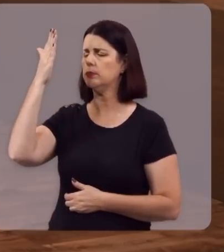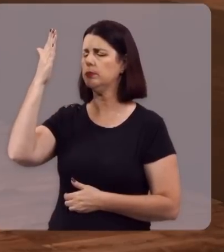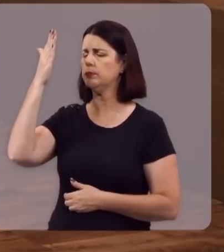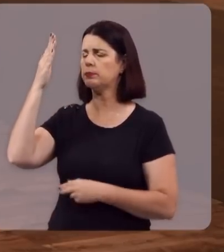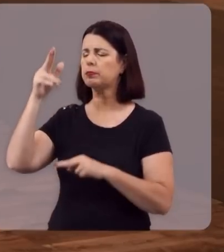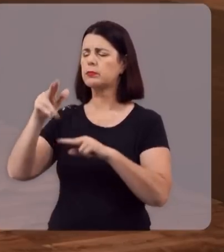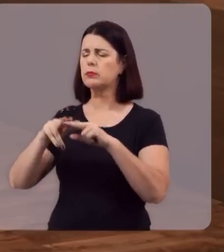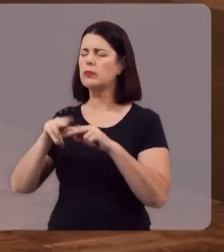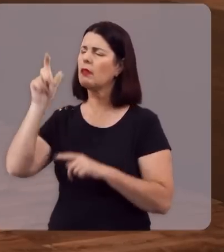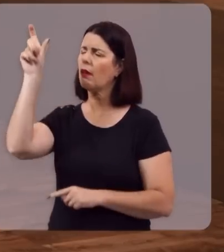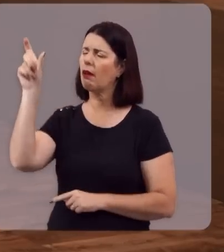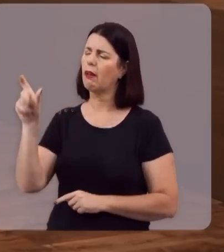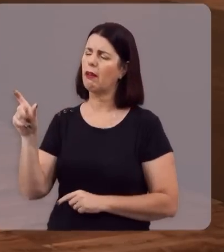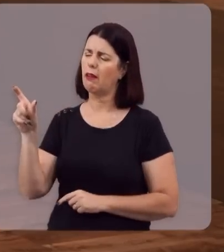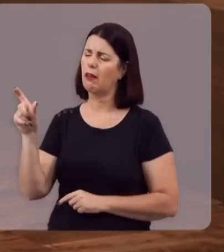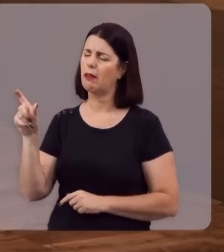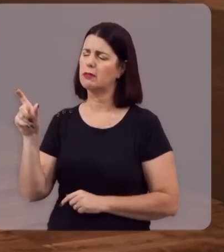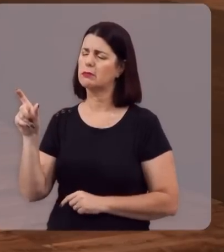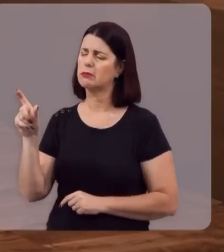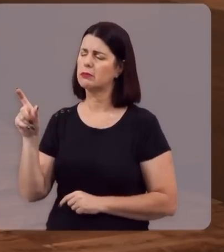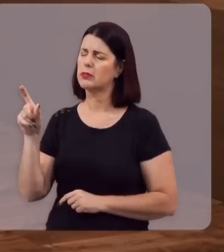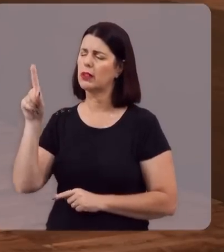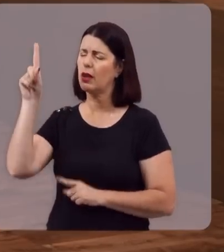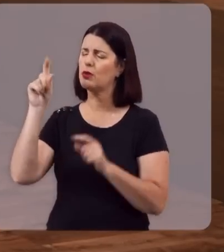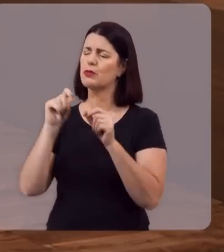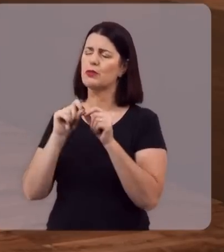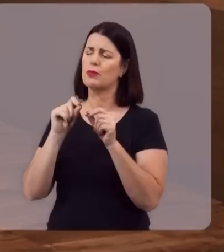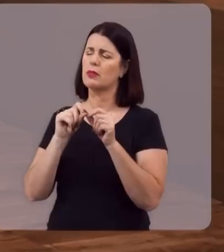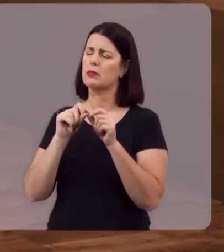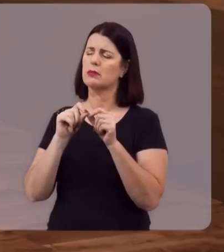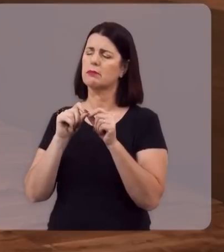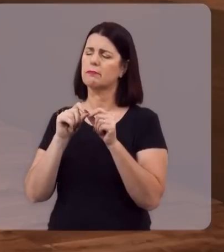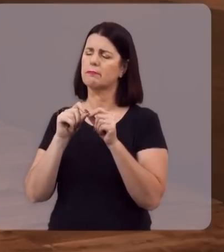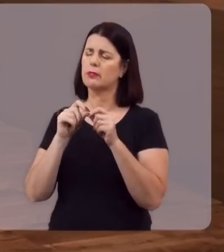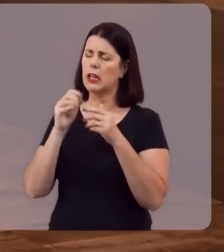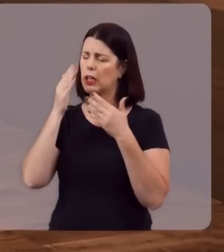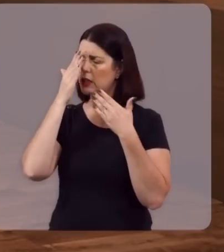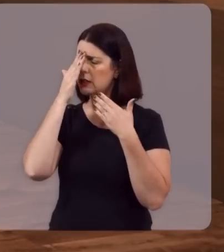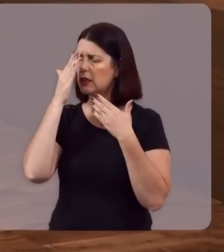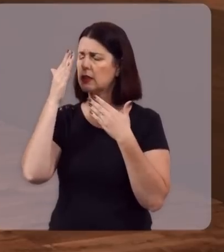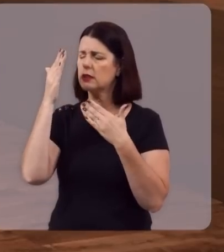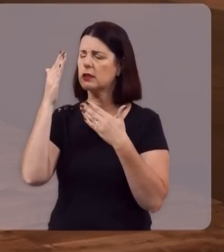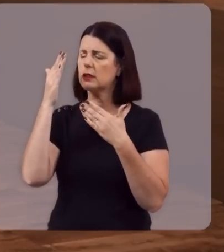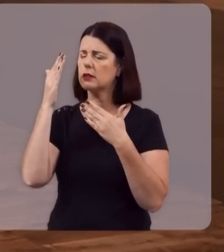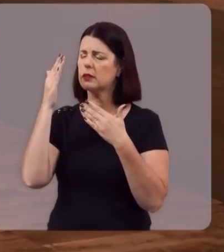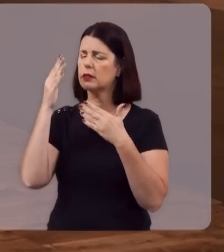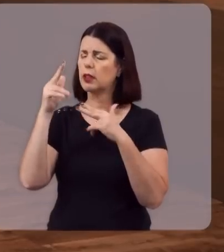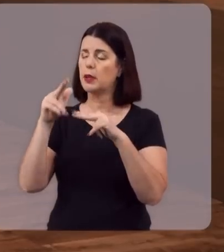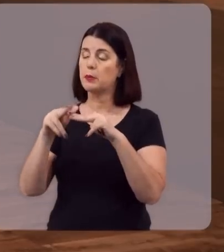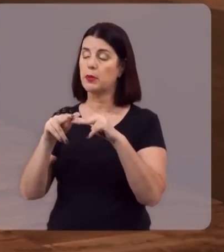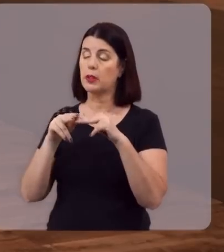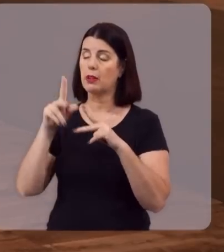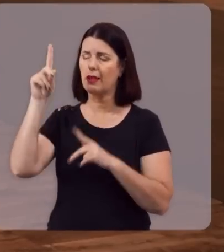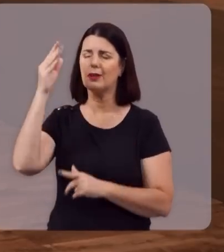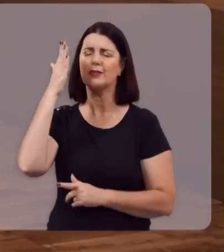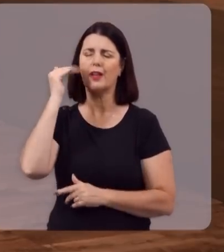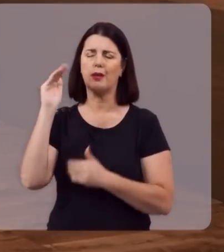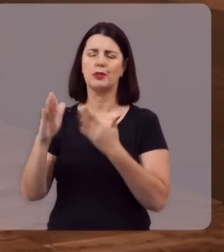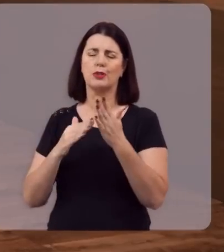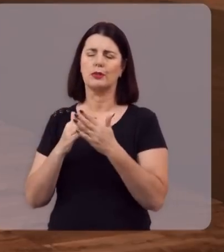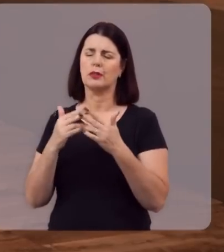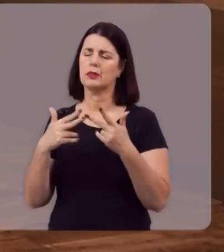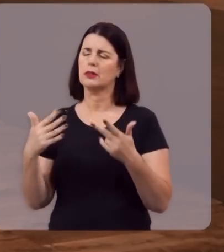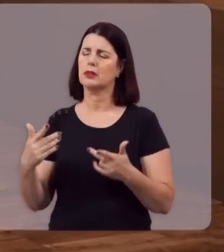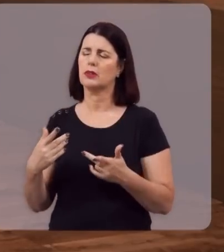agradecer porque tu és por aquilo que tu fazes eu quero te agradecer porque